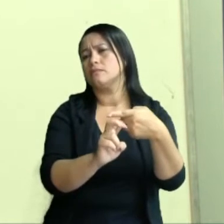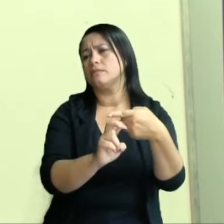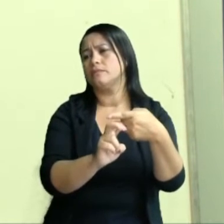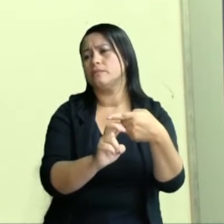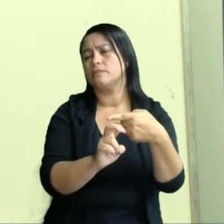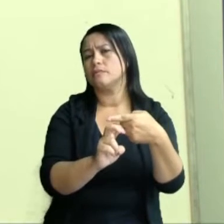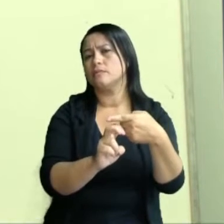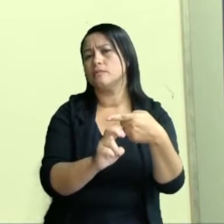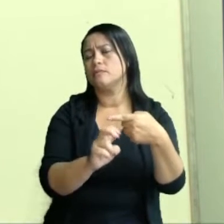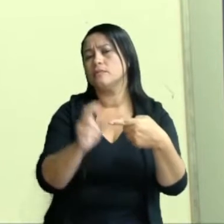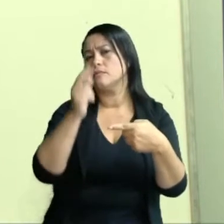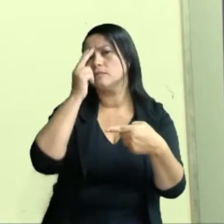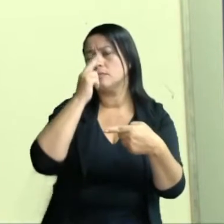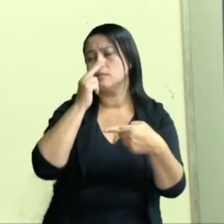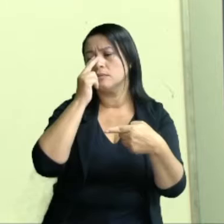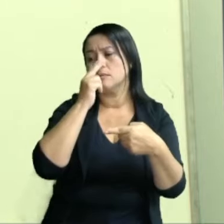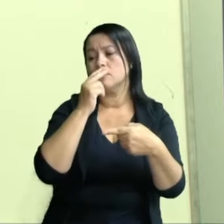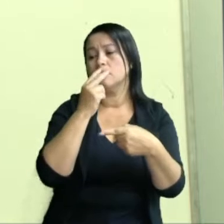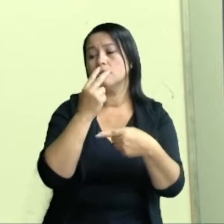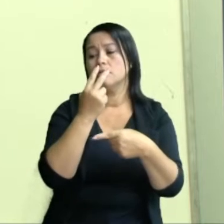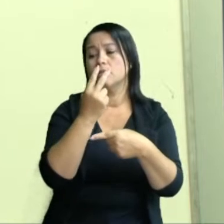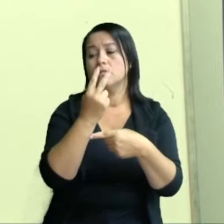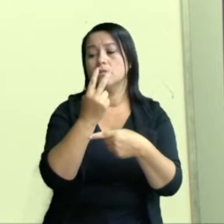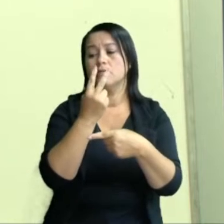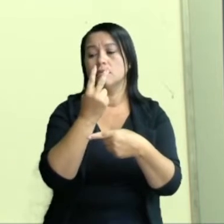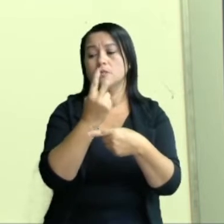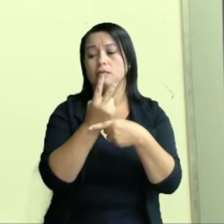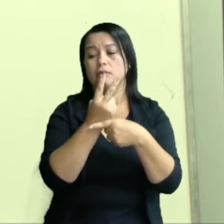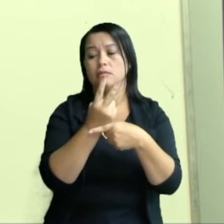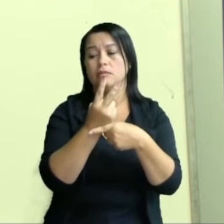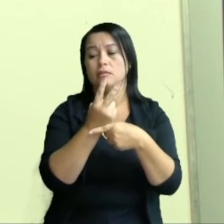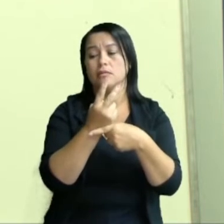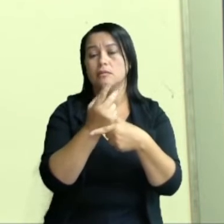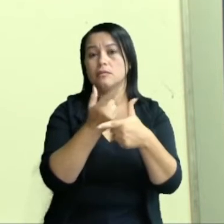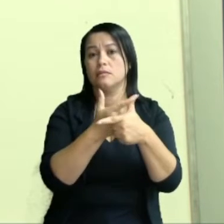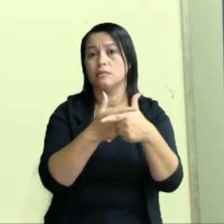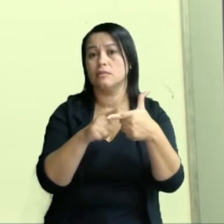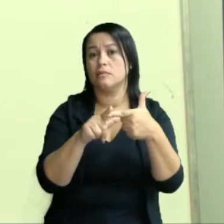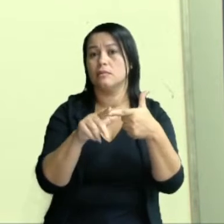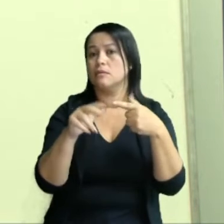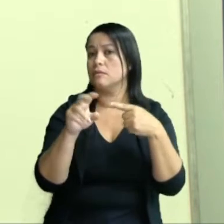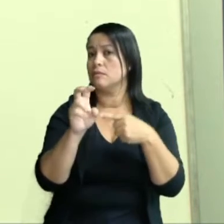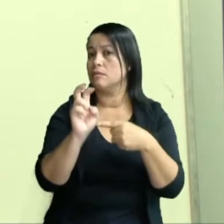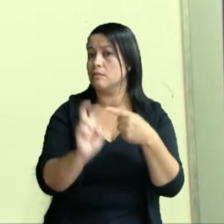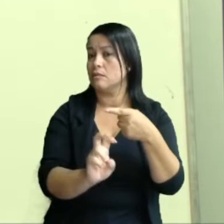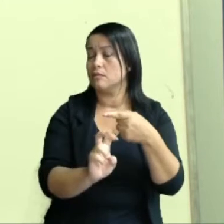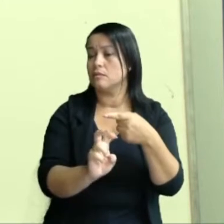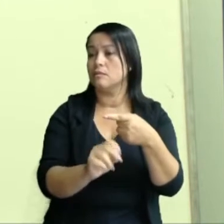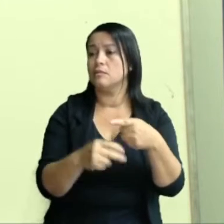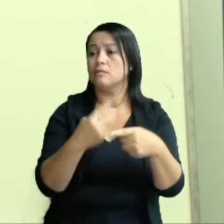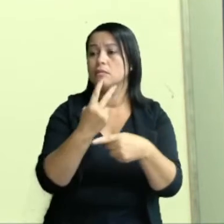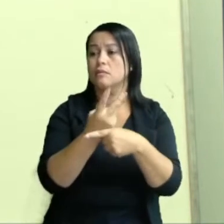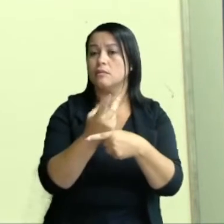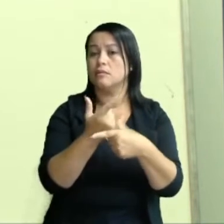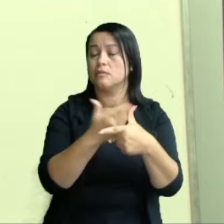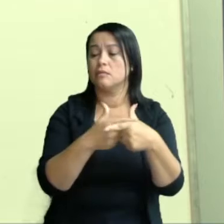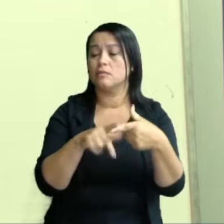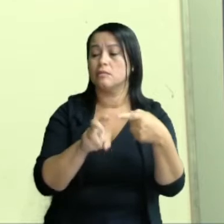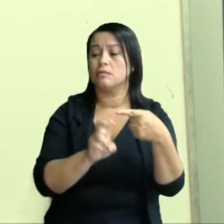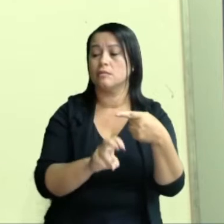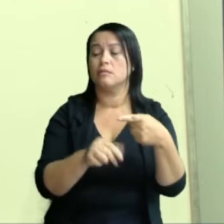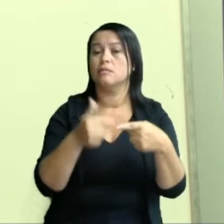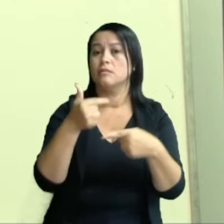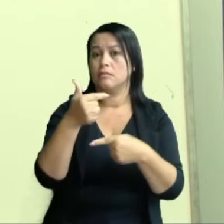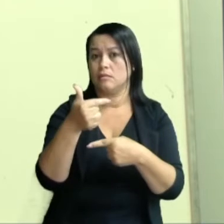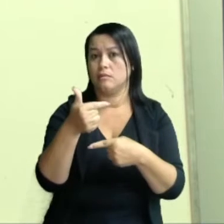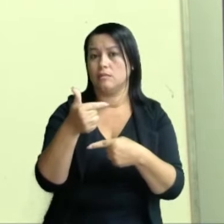2/5 é o mesmo que 2 dividido por 5. 2 é